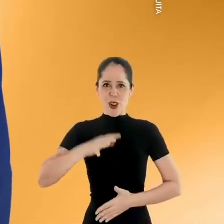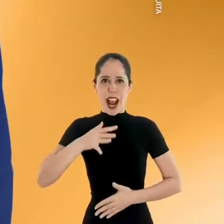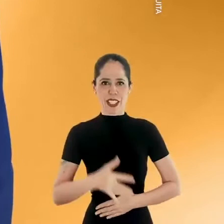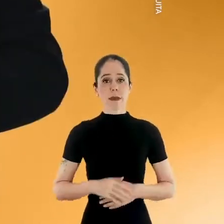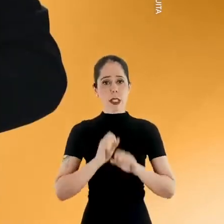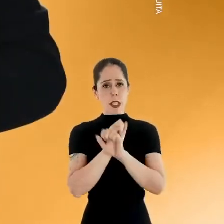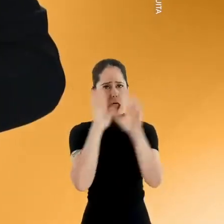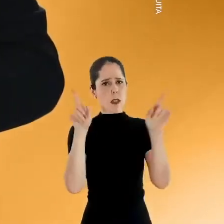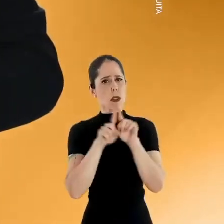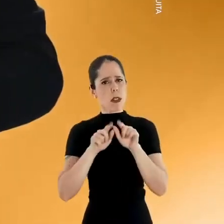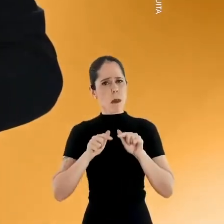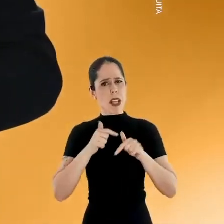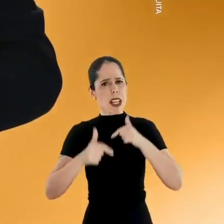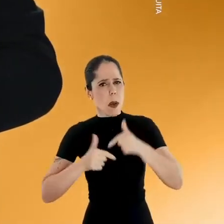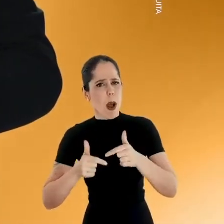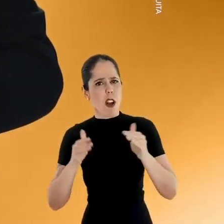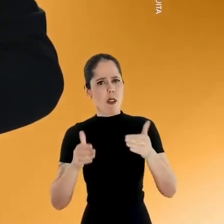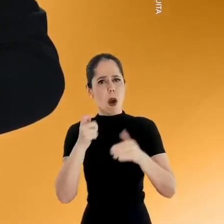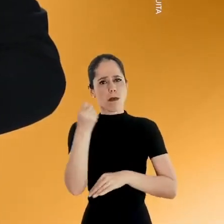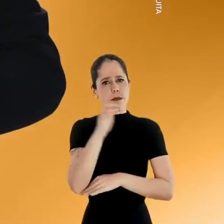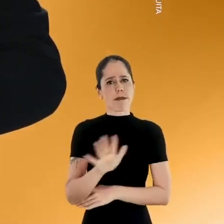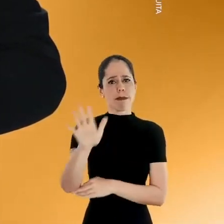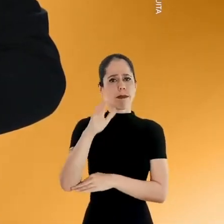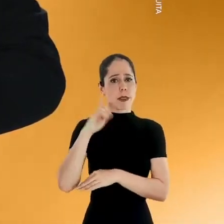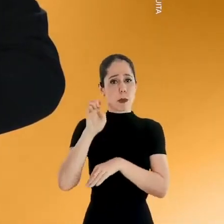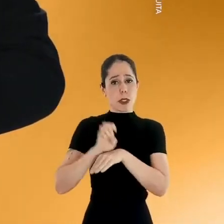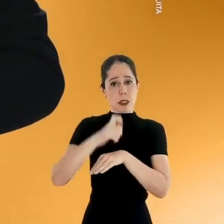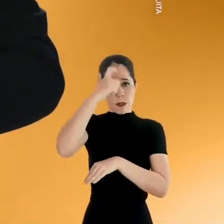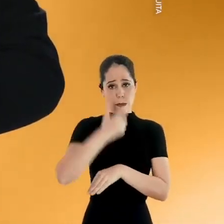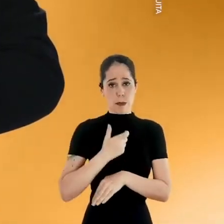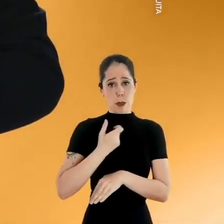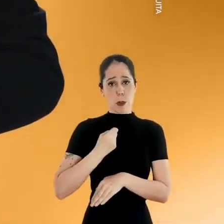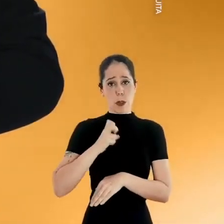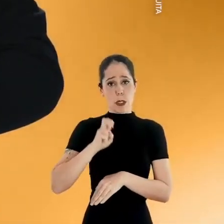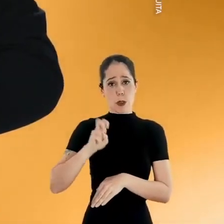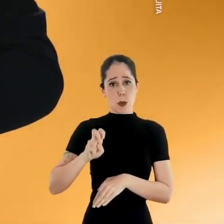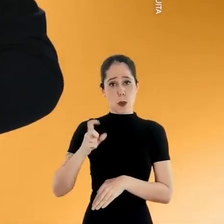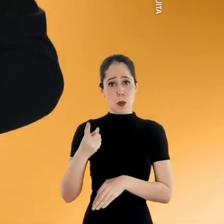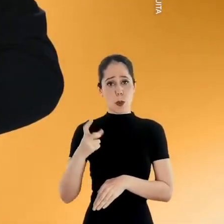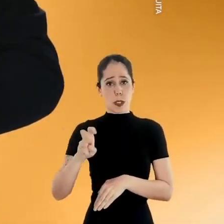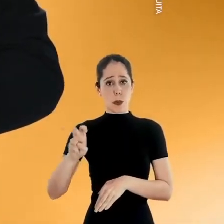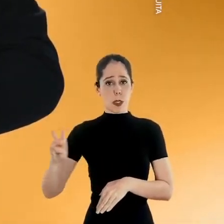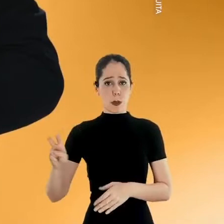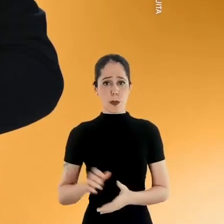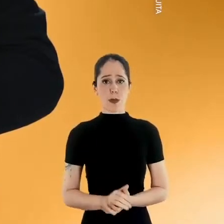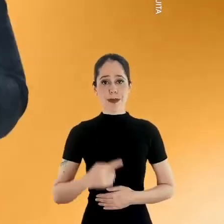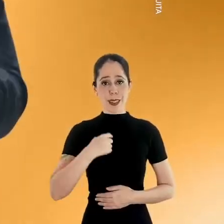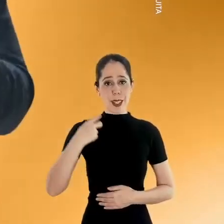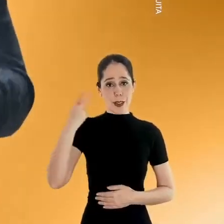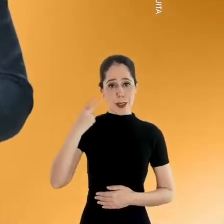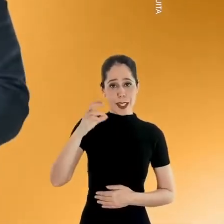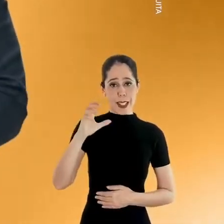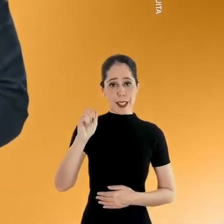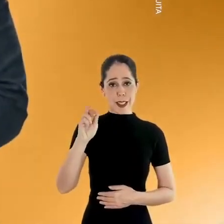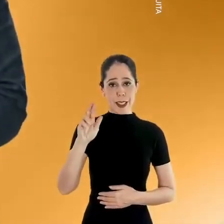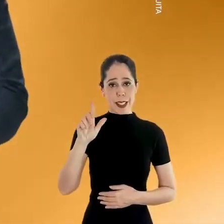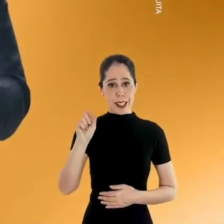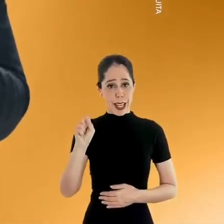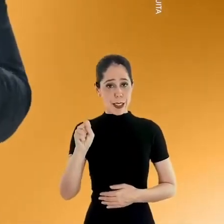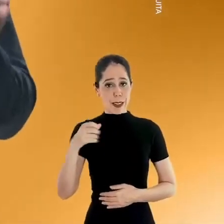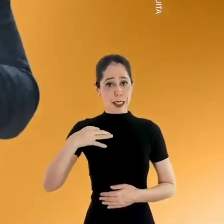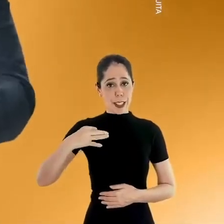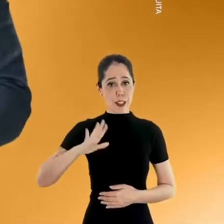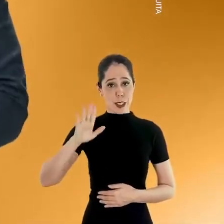e coragem. Transparência e trabalho pelo Rio Grande do Sul. Deputado estadual Jorge Barbosa, 55155. Sou o vereador Carlos